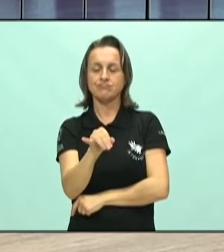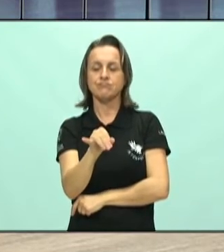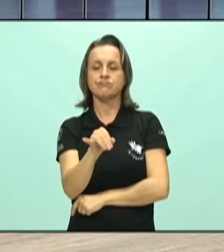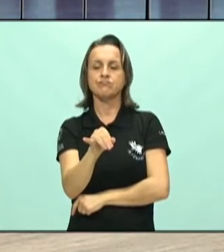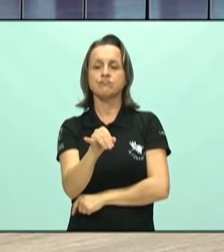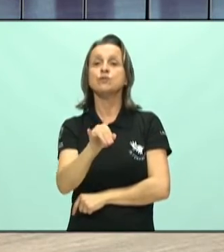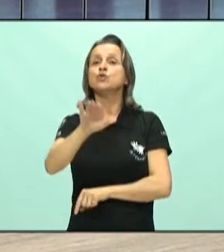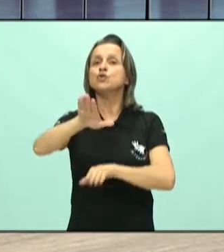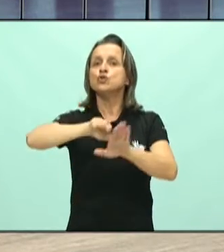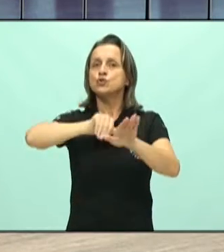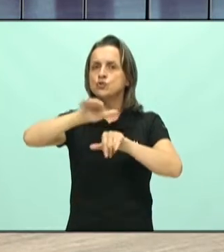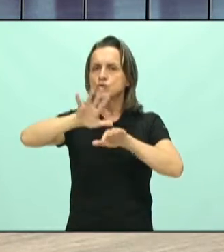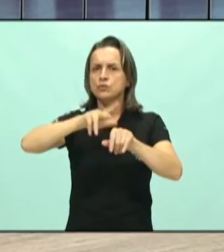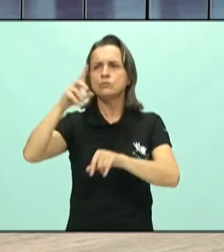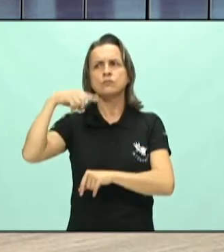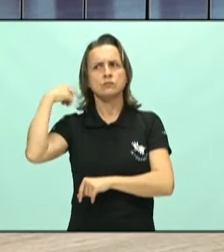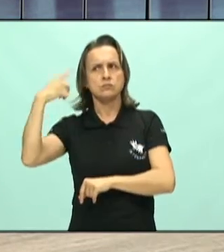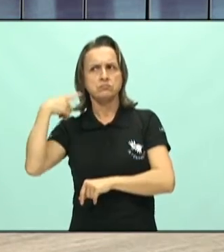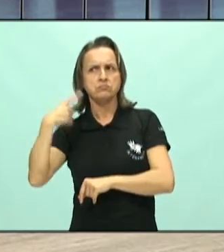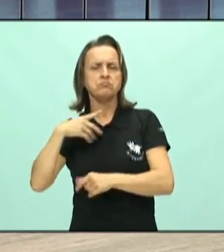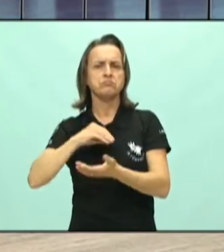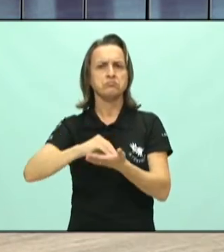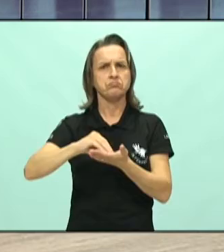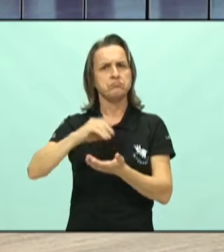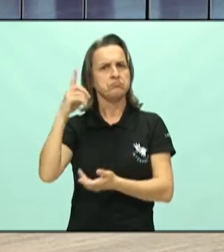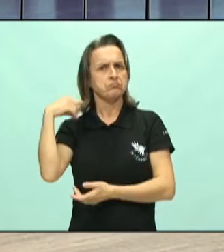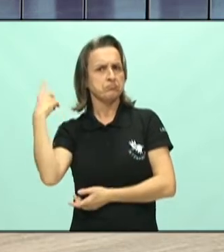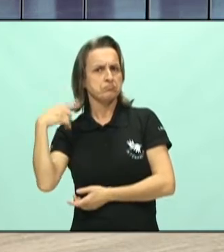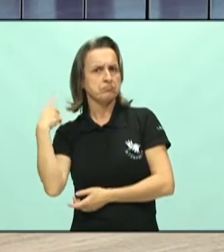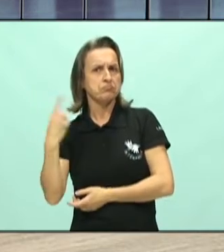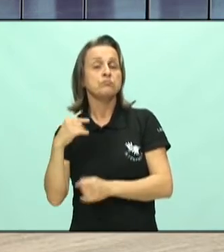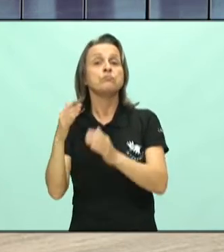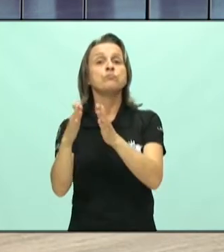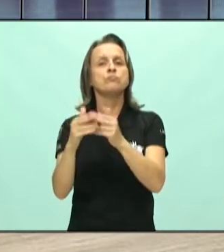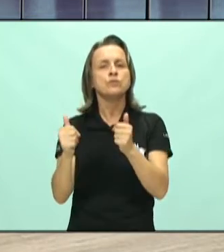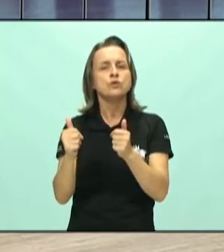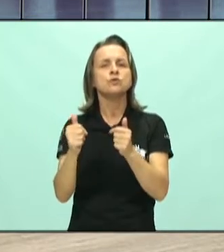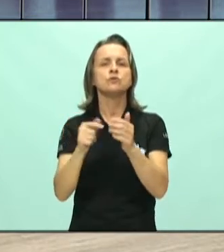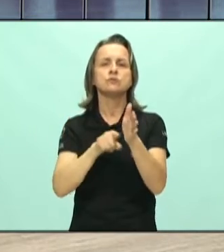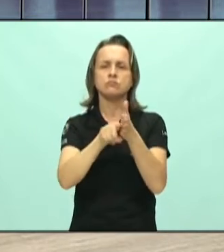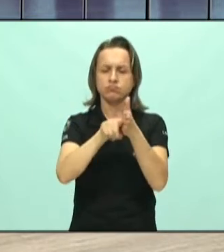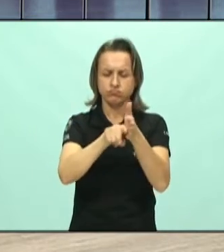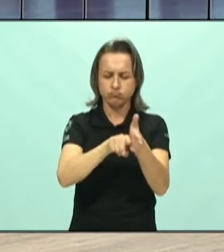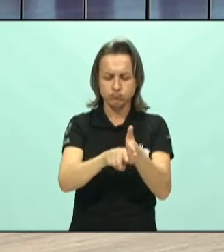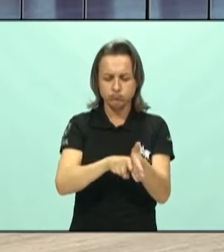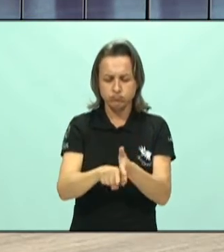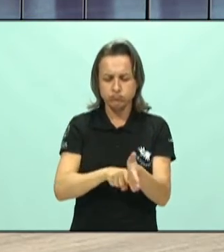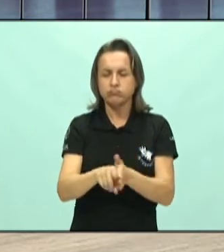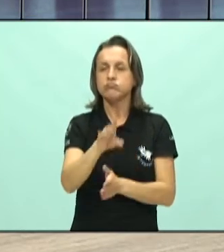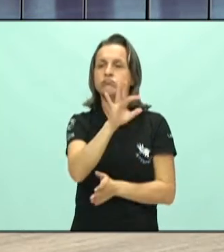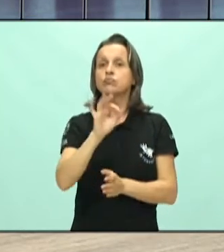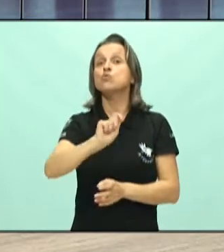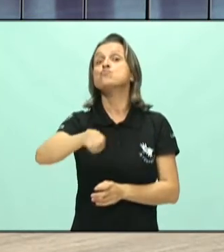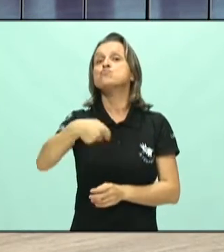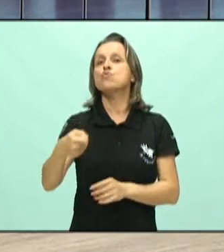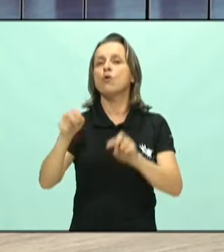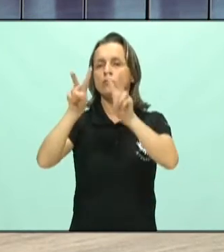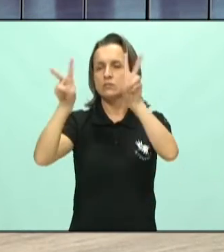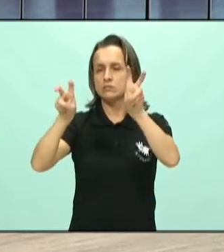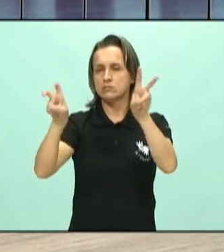alguns advogados, escritórios de advocacia, pediu para fazer um levantamento sobre essa questão dos incentivos